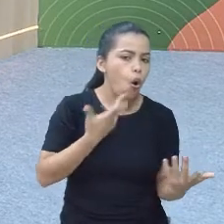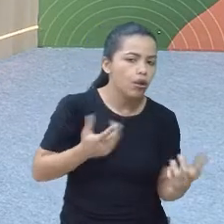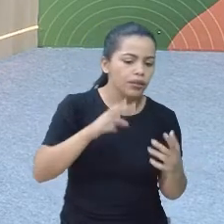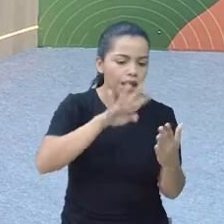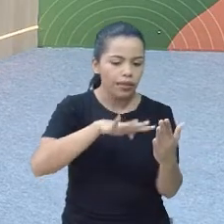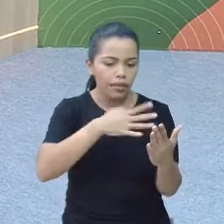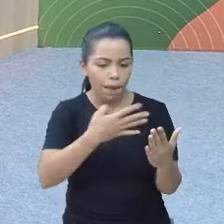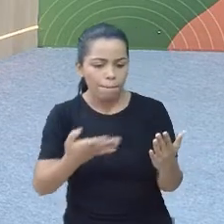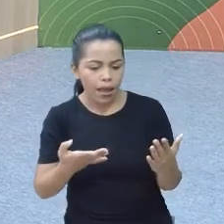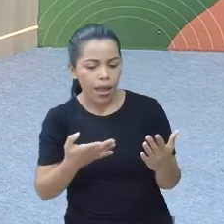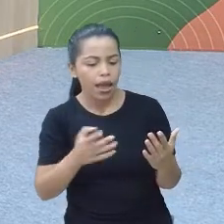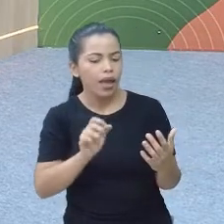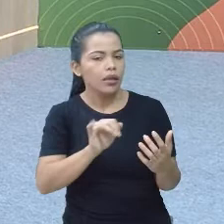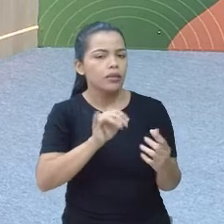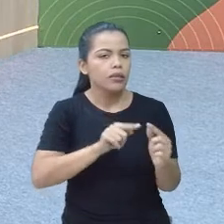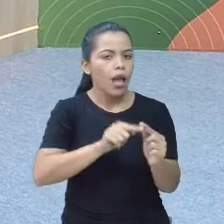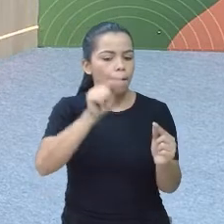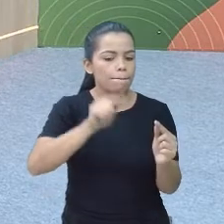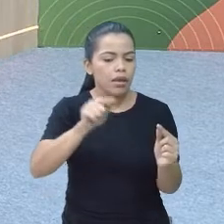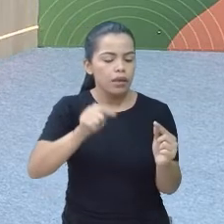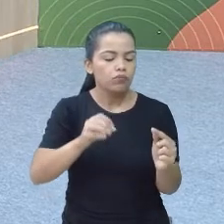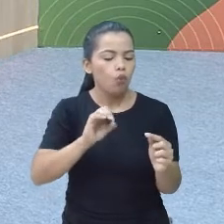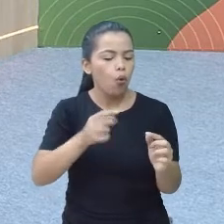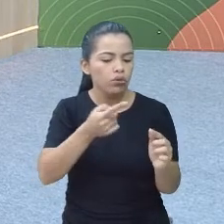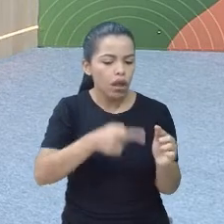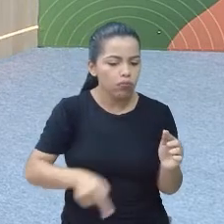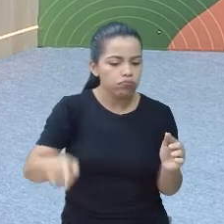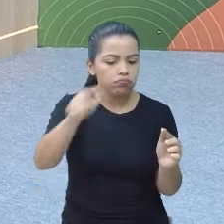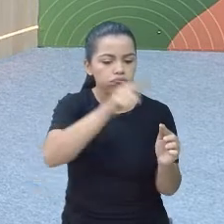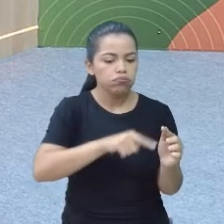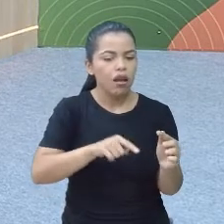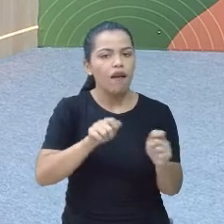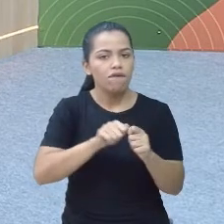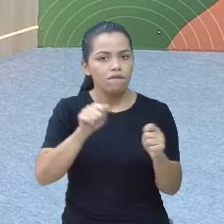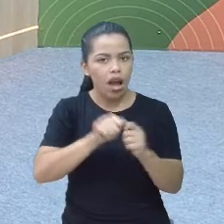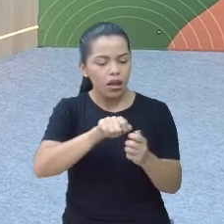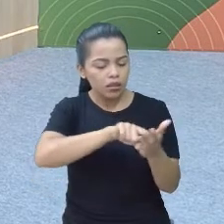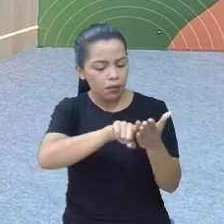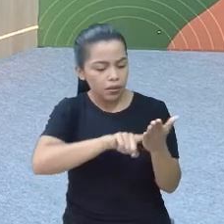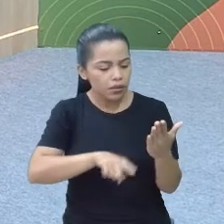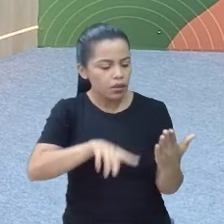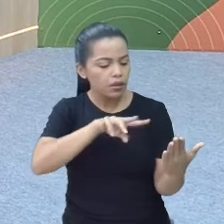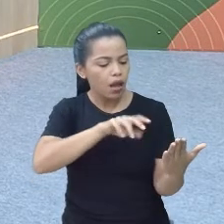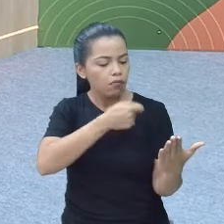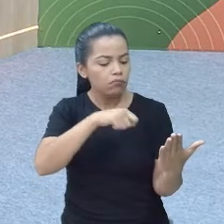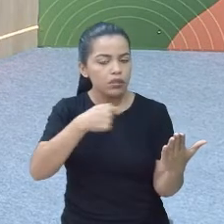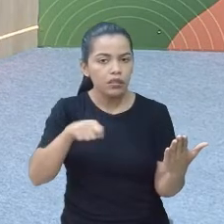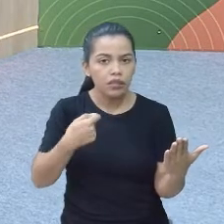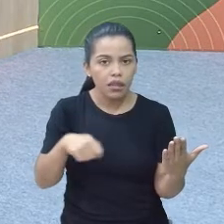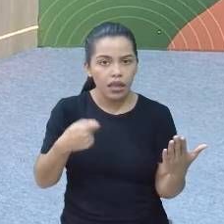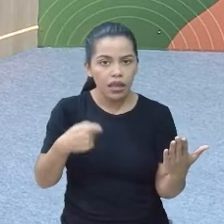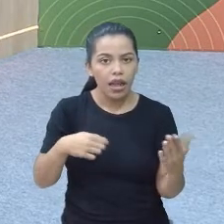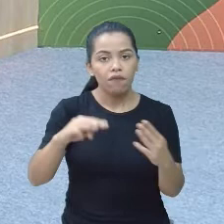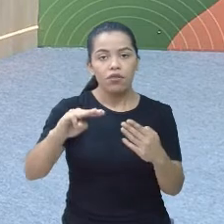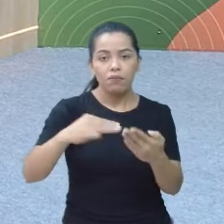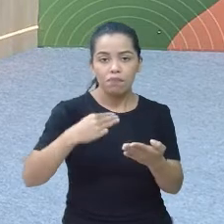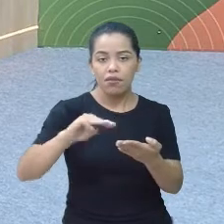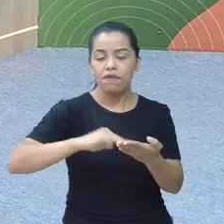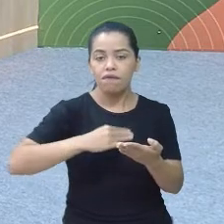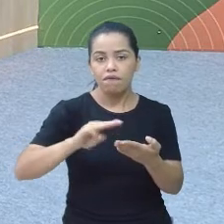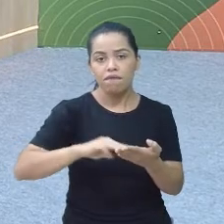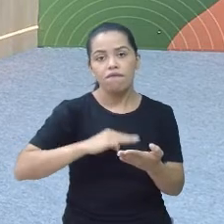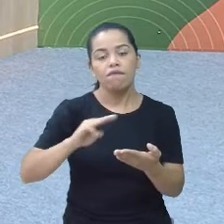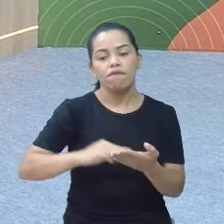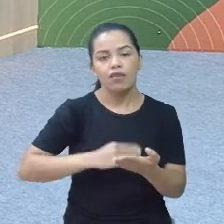tabelas de pizza, como é? Faça essa análise, manda para mim através do chat ou através do